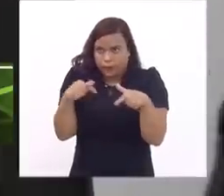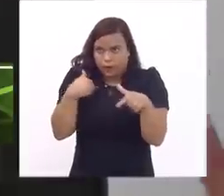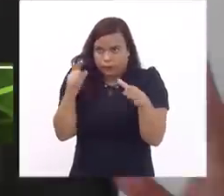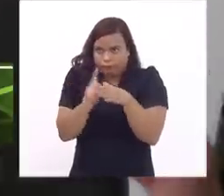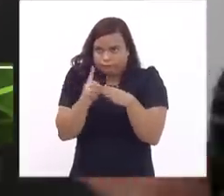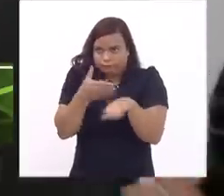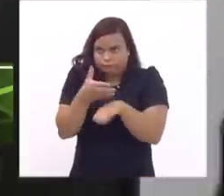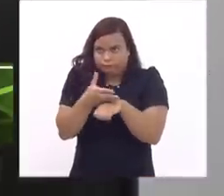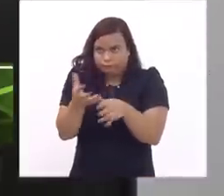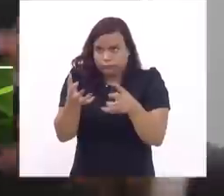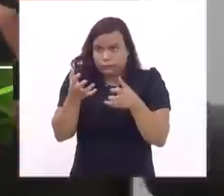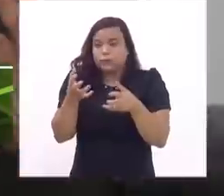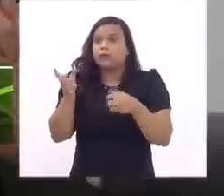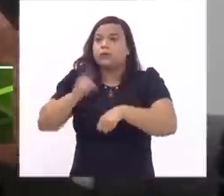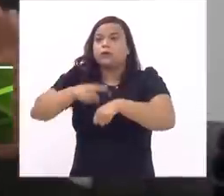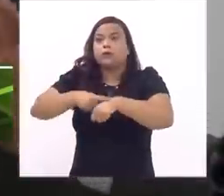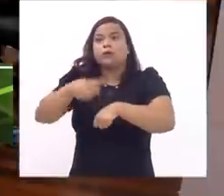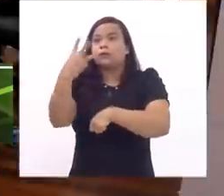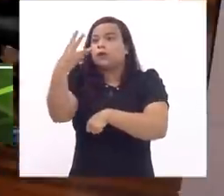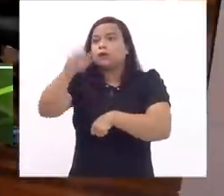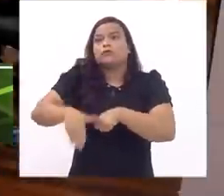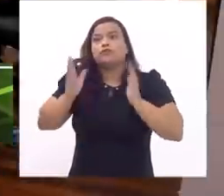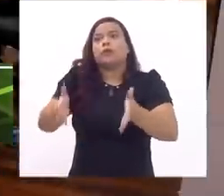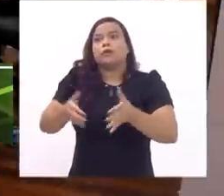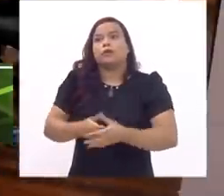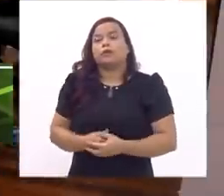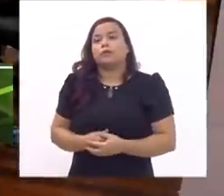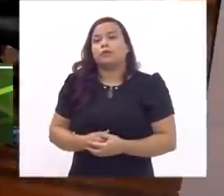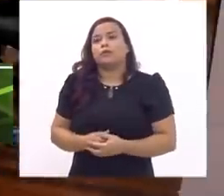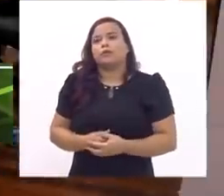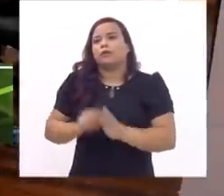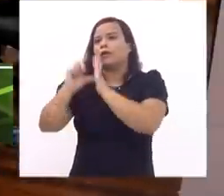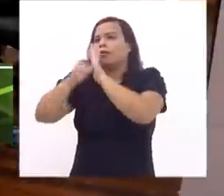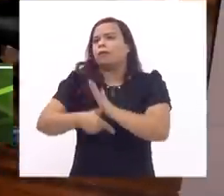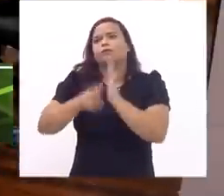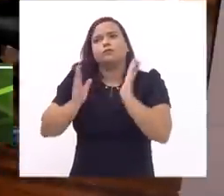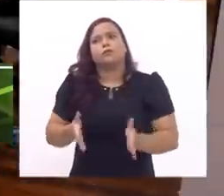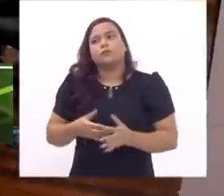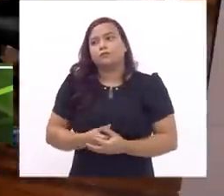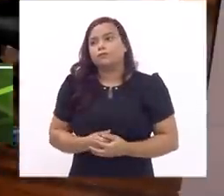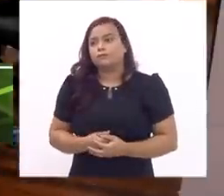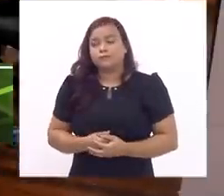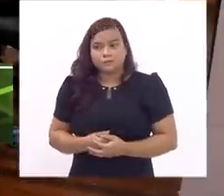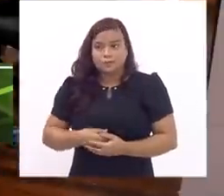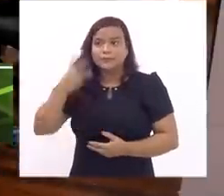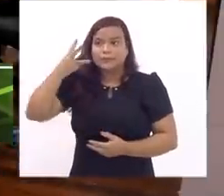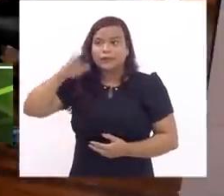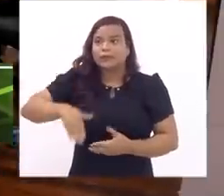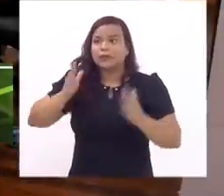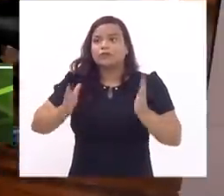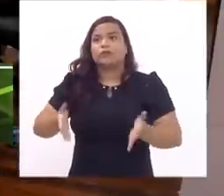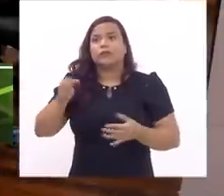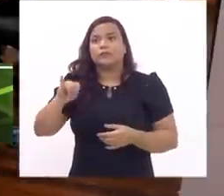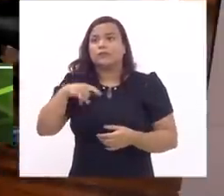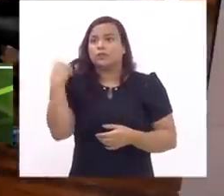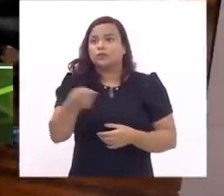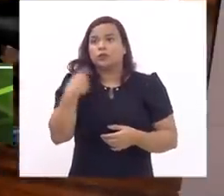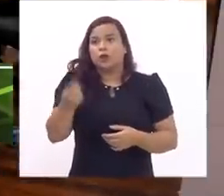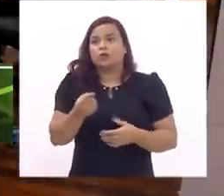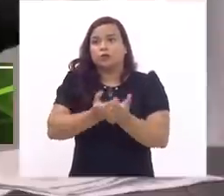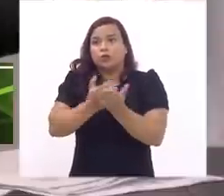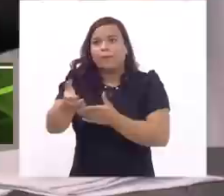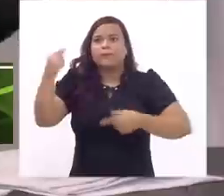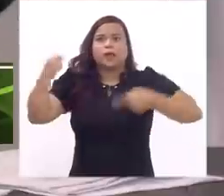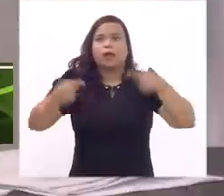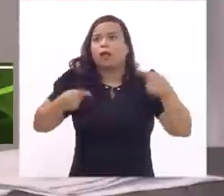Olha só, são 15 isso, horas já. Mas, além disso, eu não posso fazer. Já passamos da hora. São 15 horas. Se nós começarmos a abrir